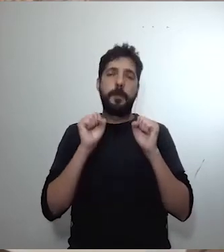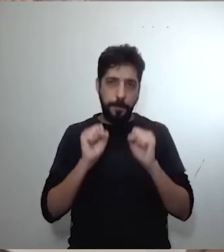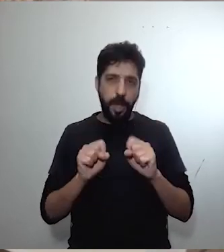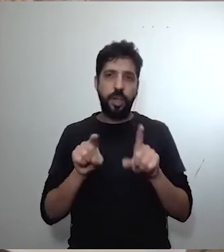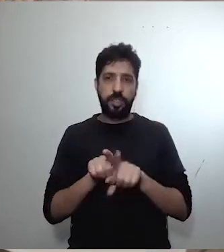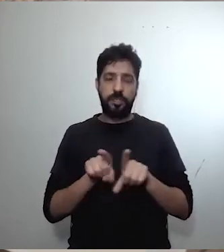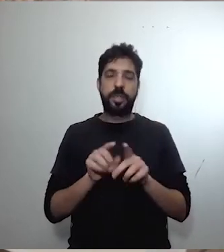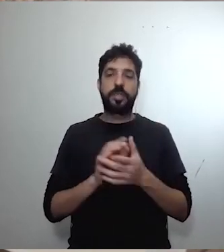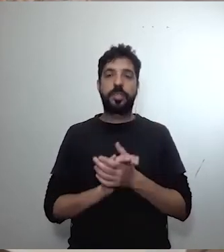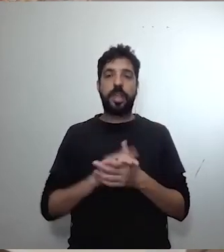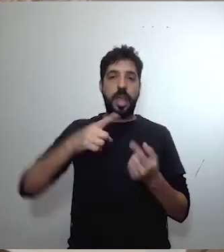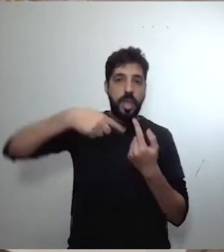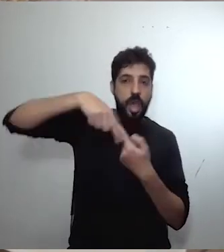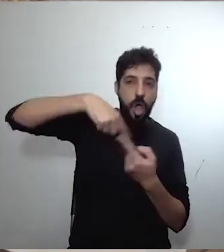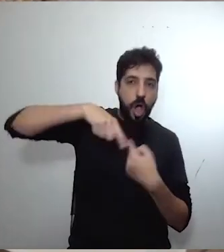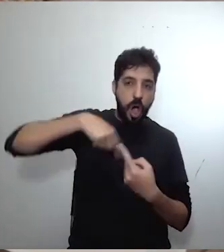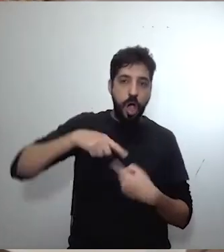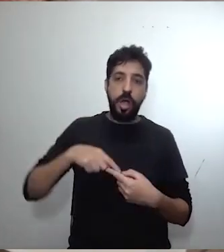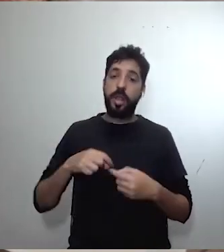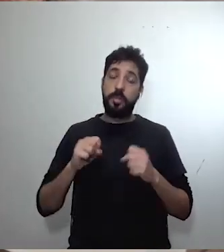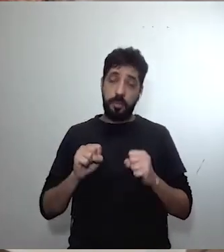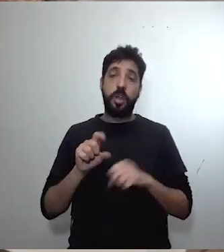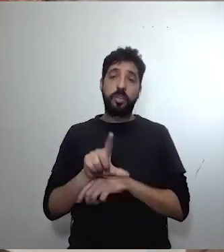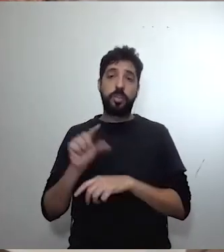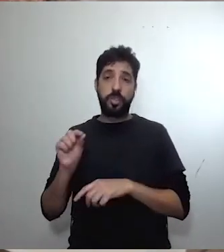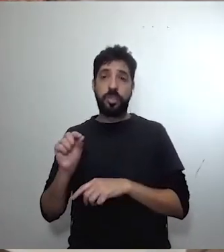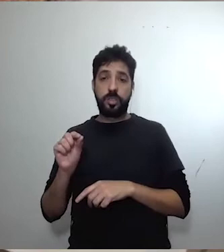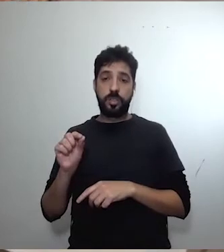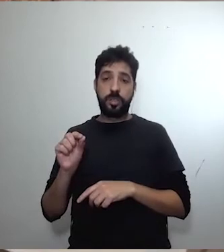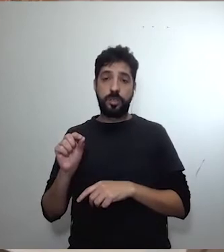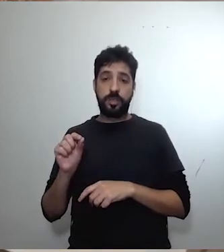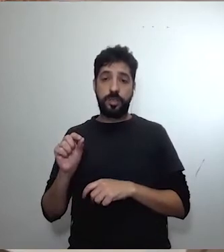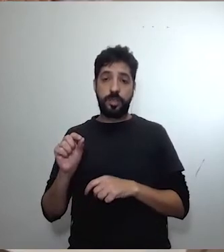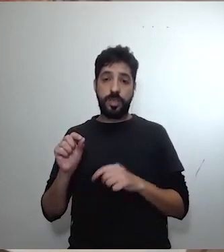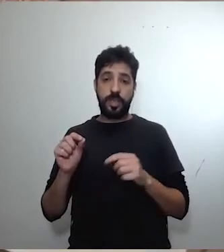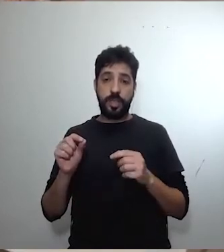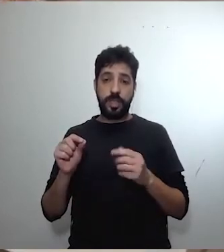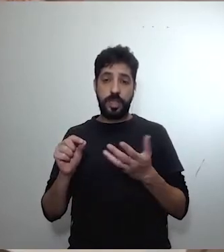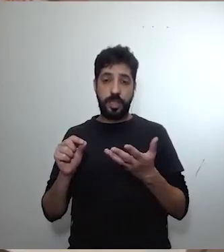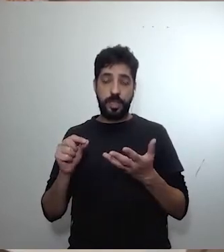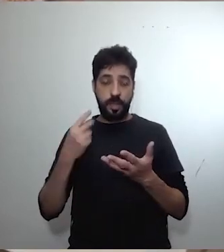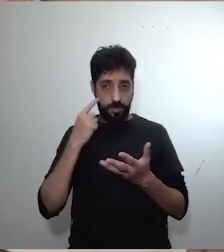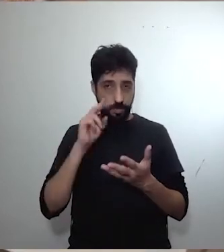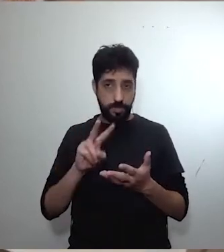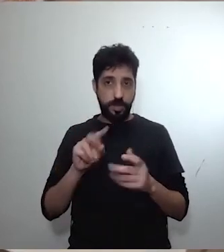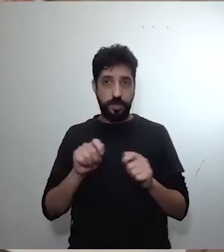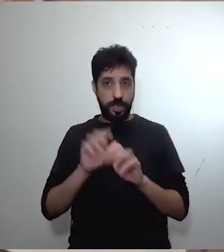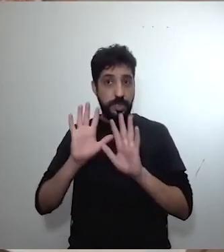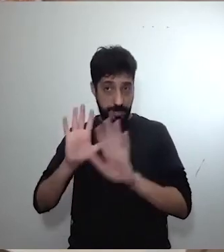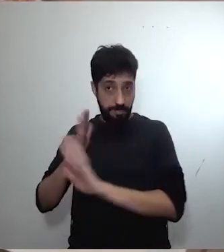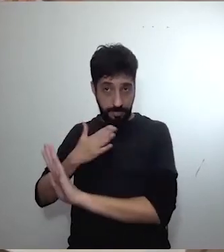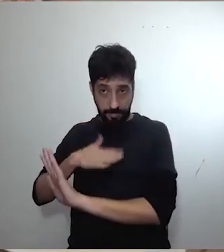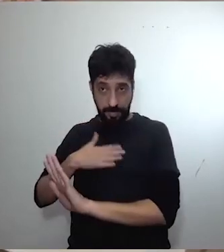tá? Será que... Enrola. E aí você tem tanto a opção de fazer ela abertinha assim. Deixa só a